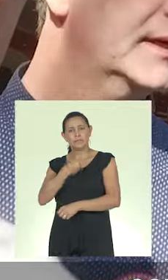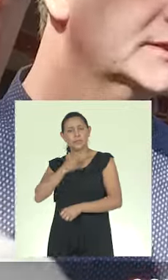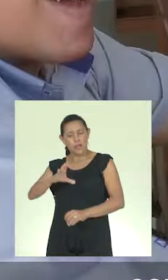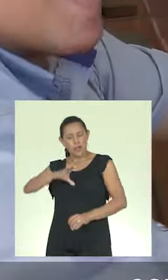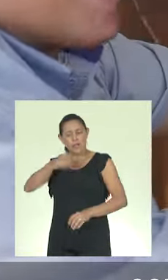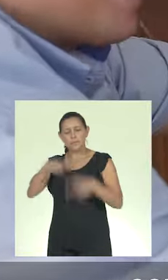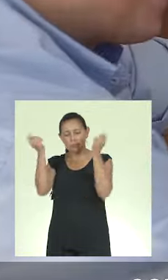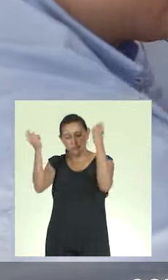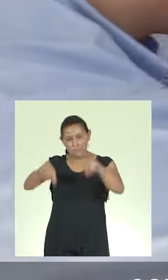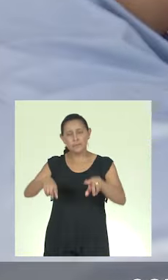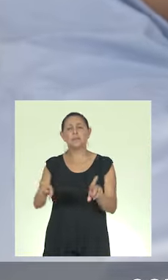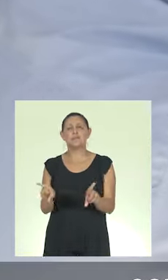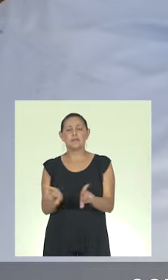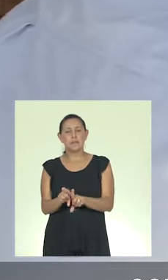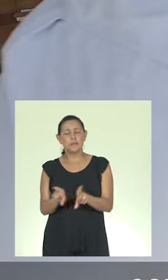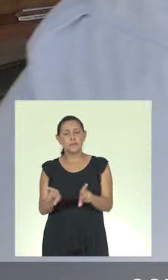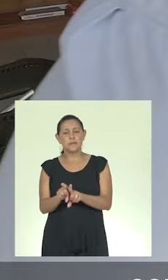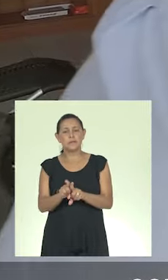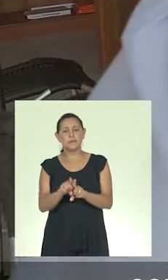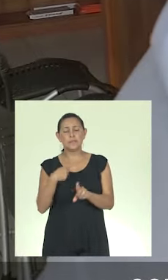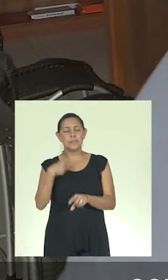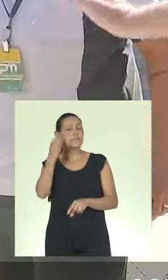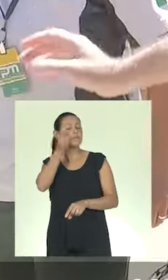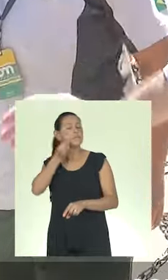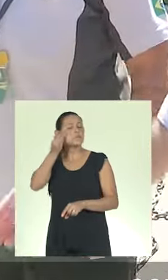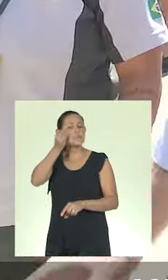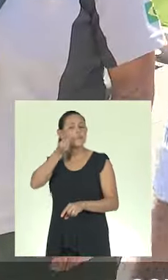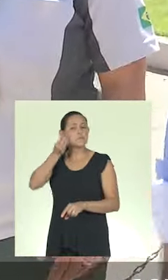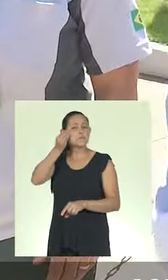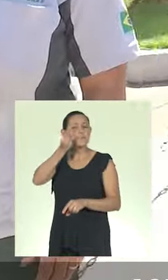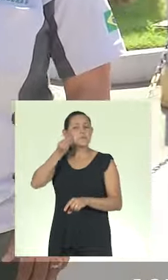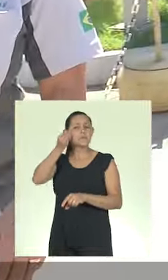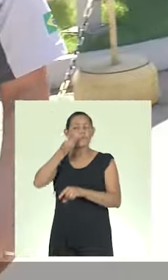capacidade, experiência e juventude,